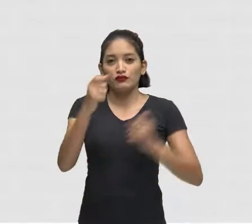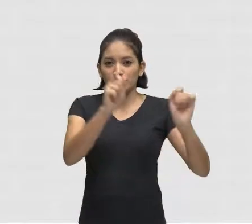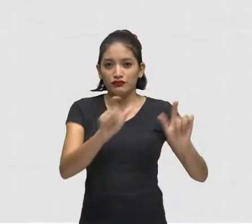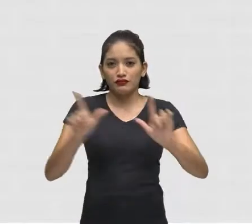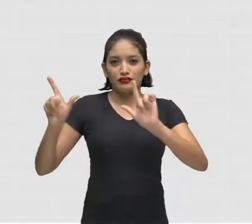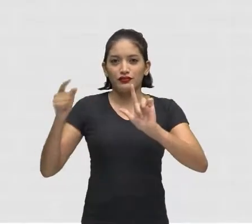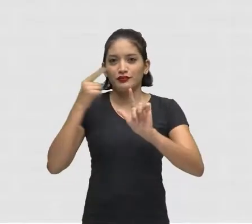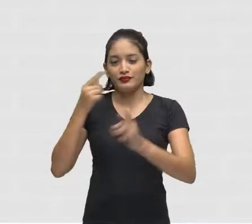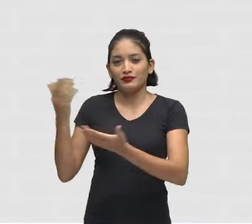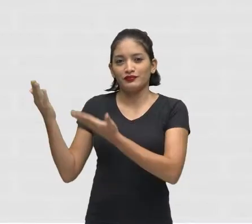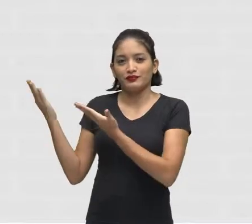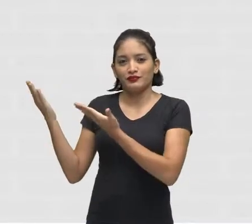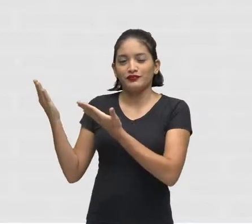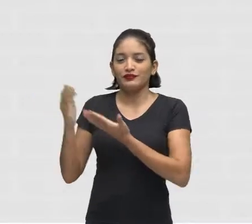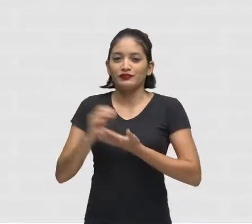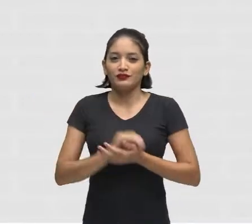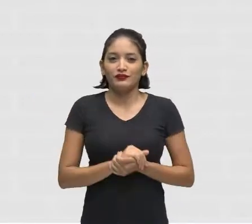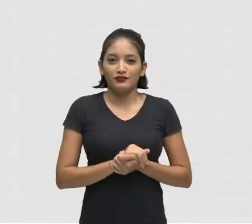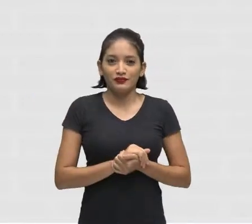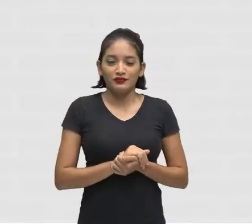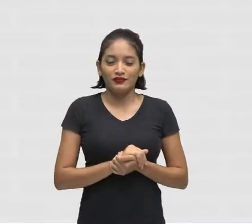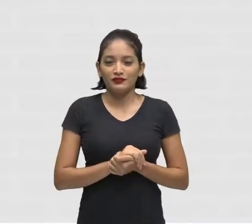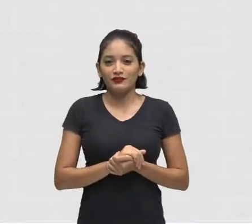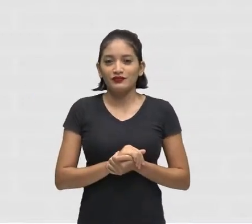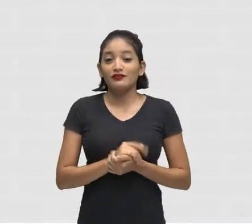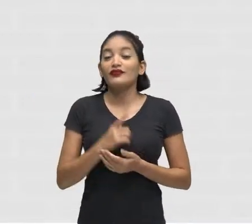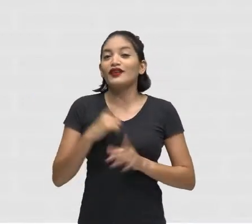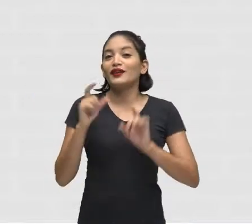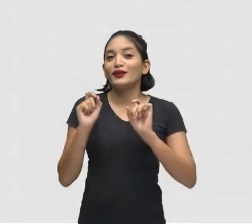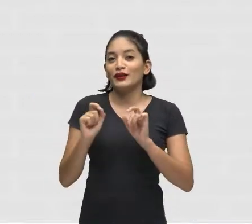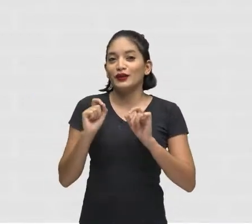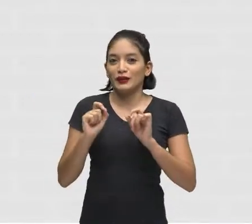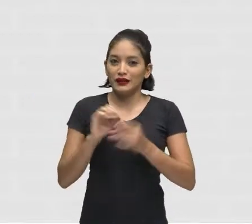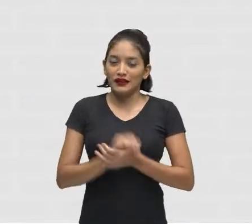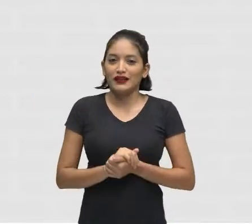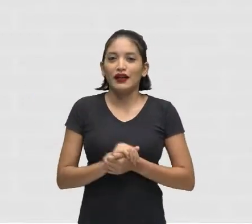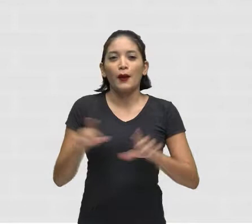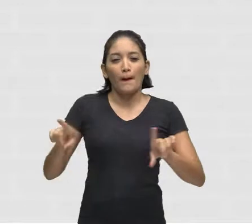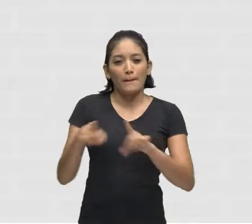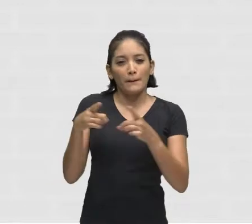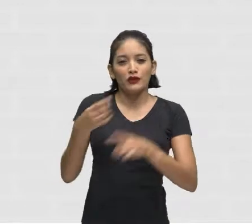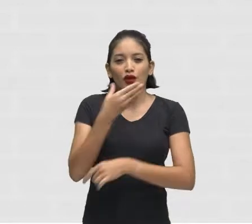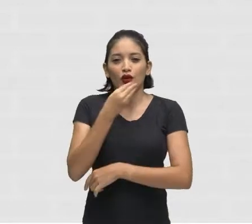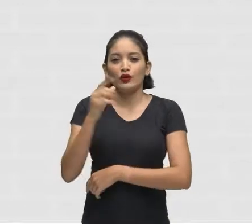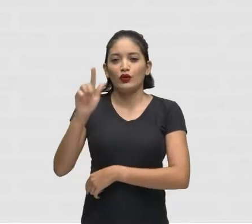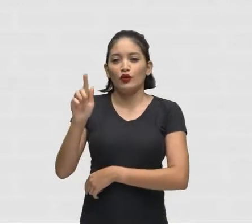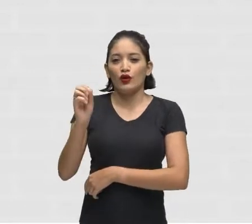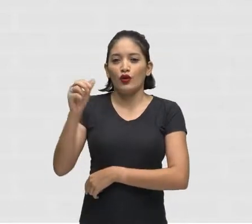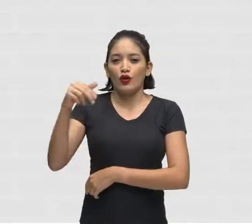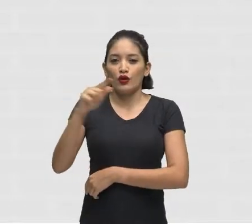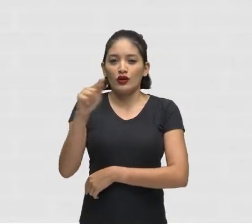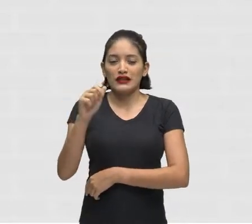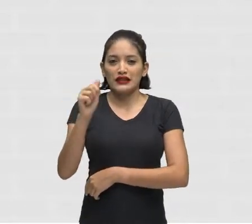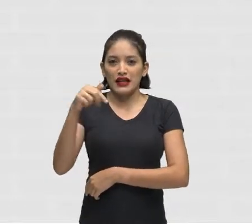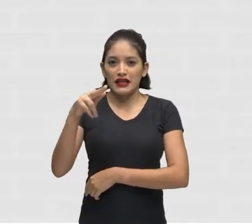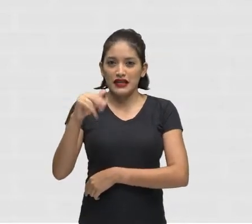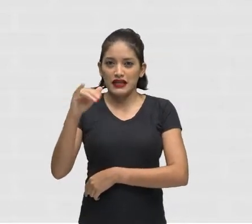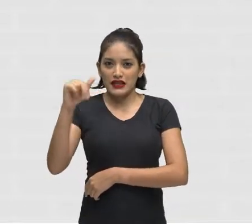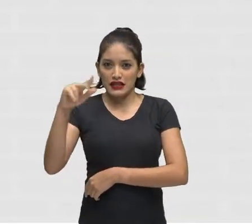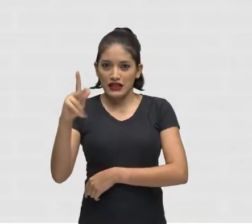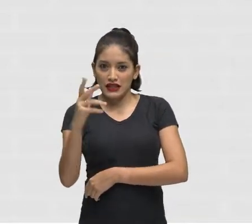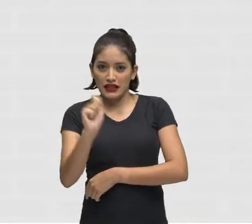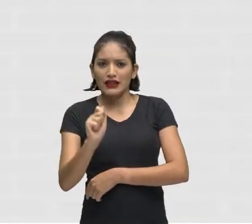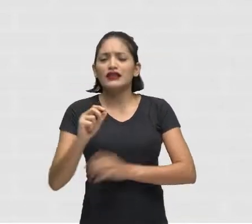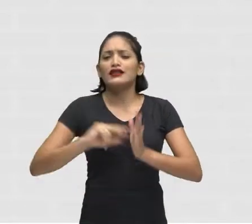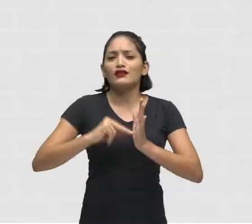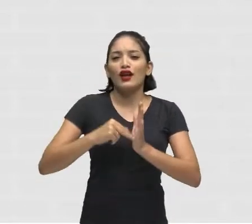slide, nós vamos trazer nada mais, nada menos que o Gonzaguinha. O que ele diz de vida? Que